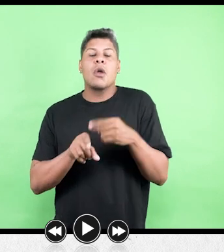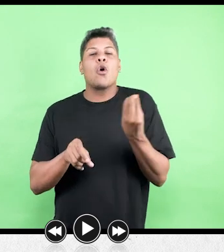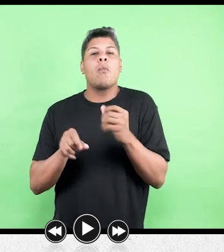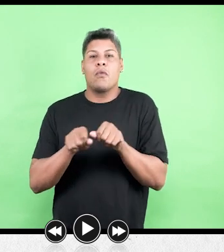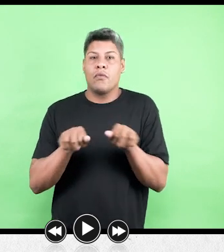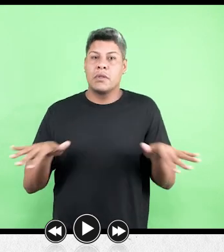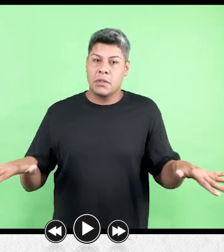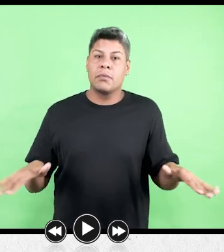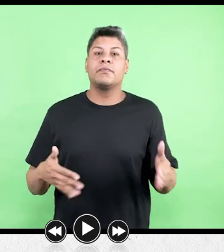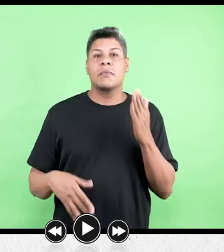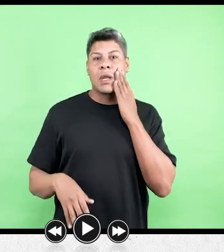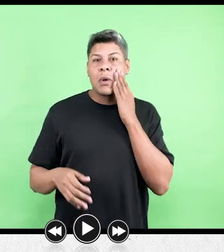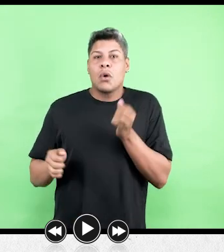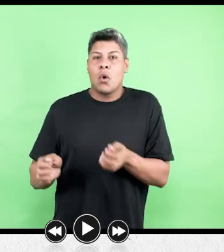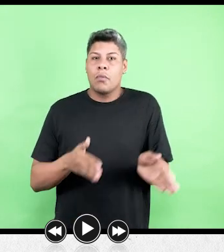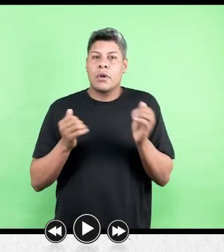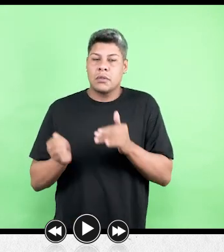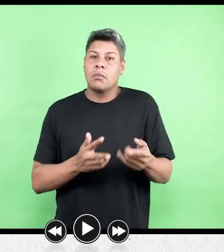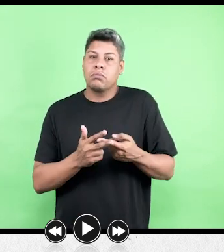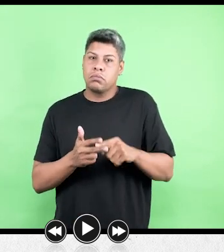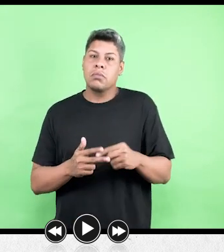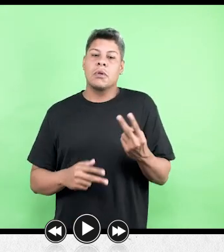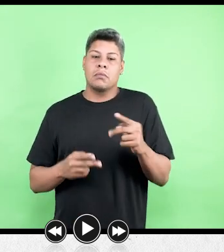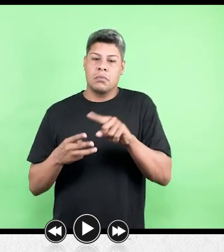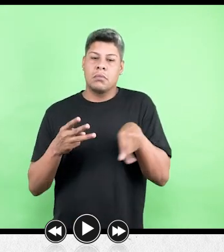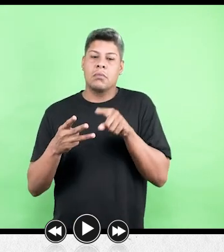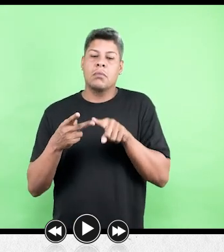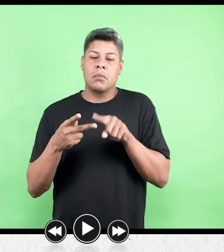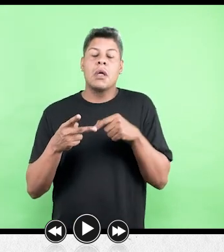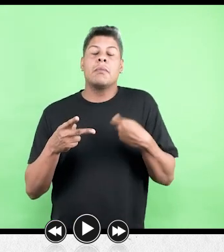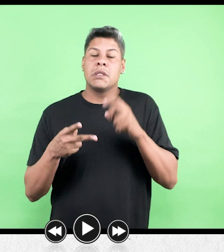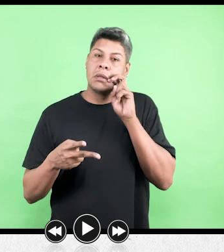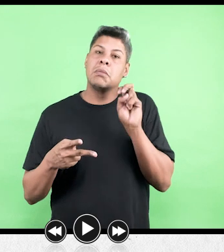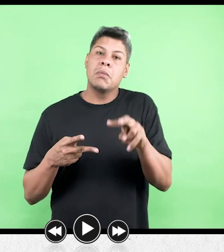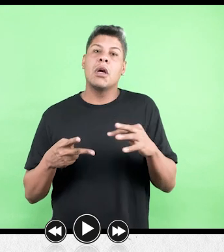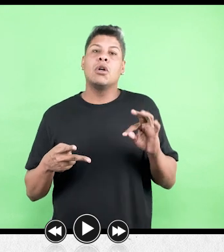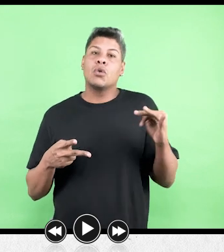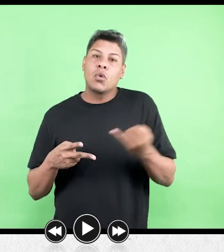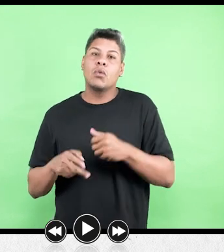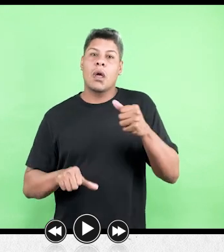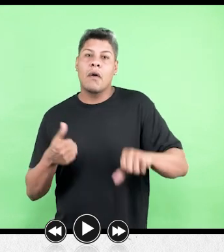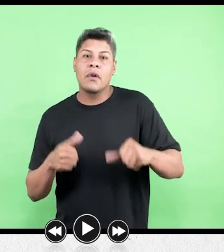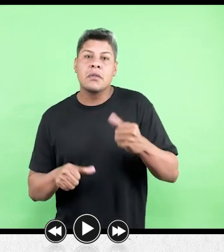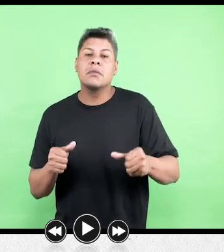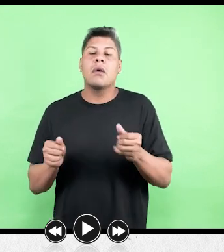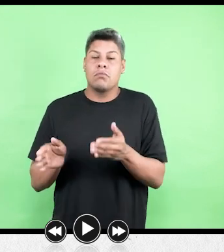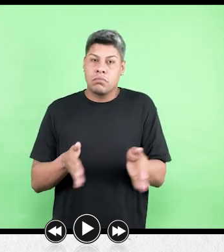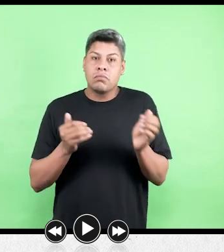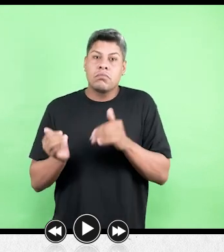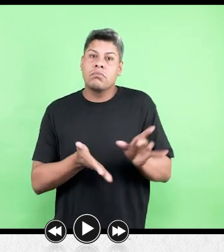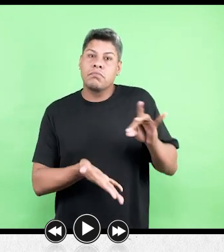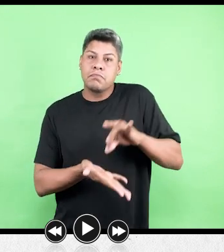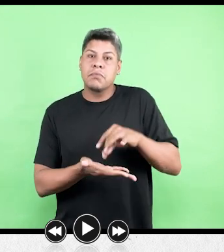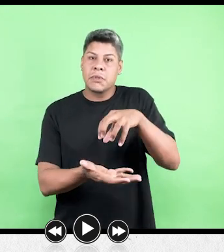Bom, na parte da operação e manutenção, né, o segundo ponto que precisa ser observado na ETA, toda a avaliação da manutenção, operação e eficiência